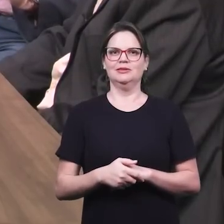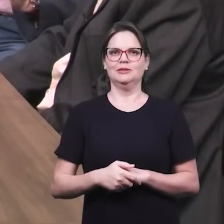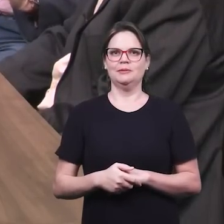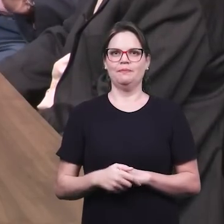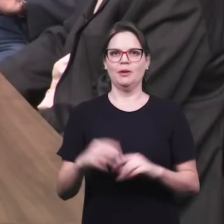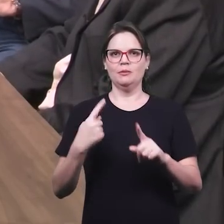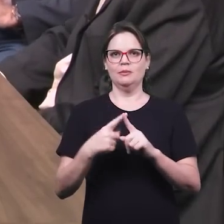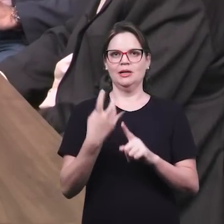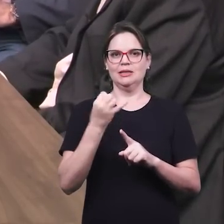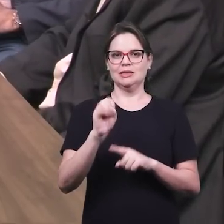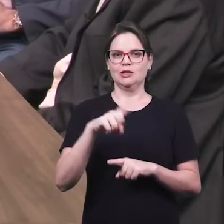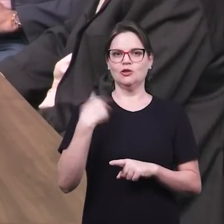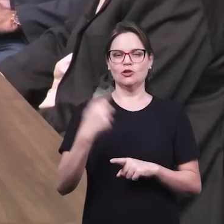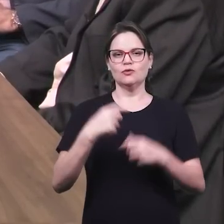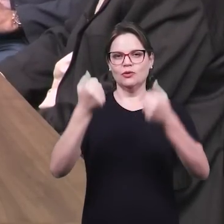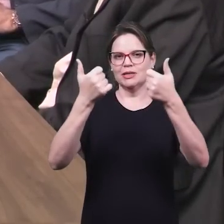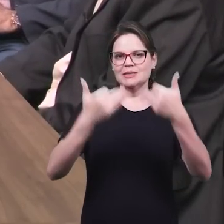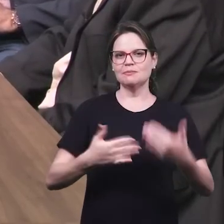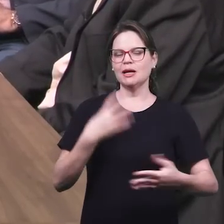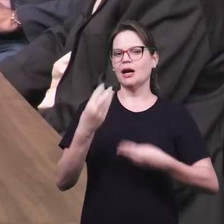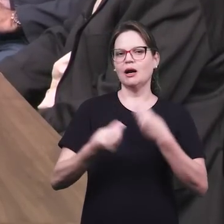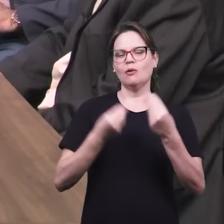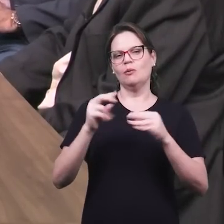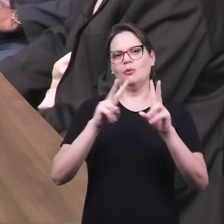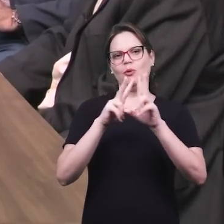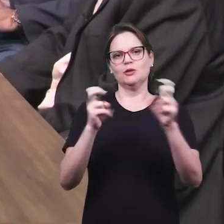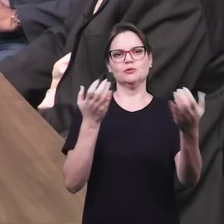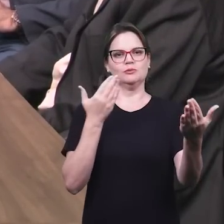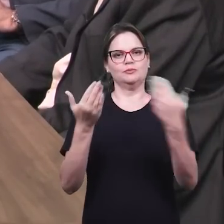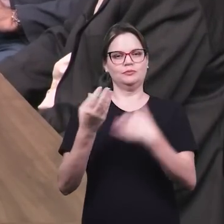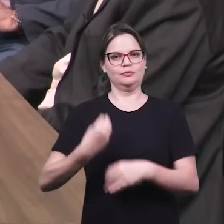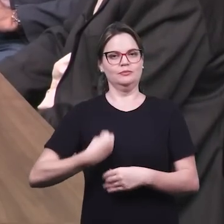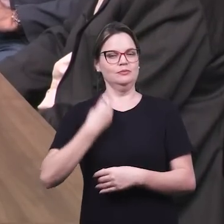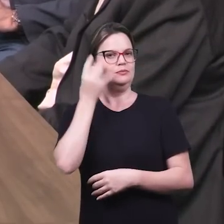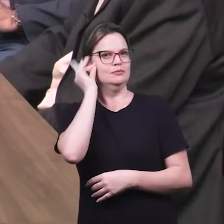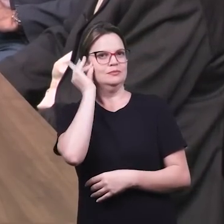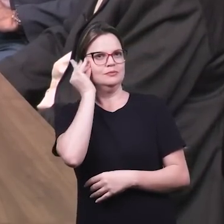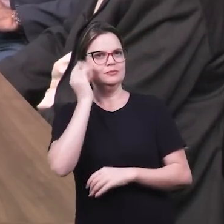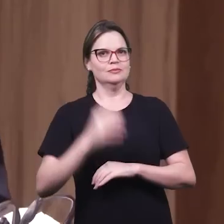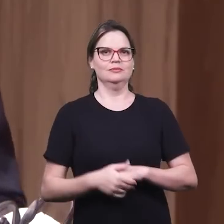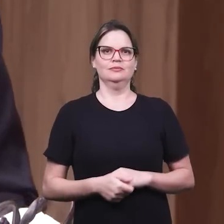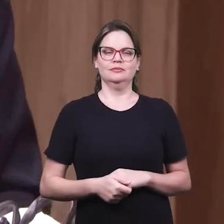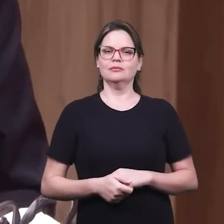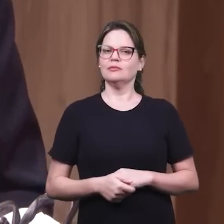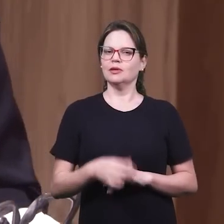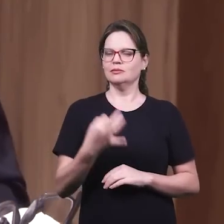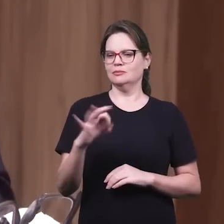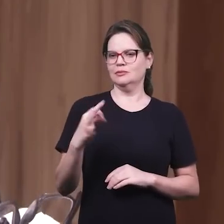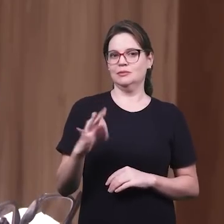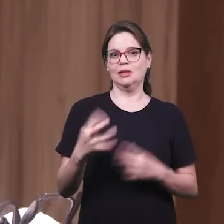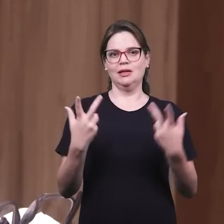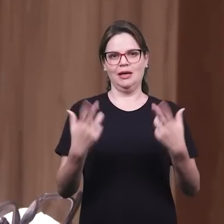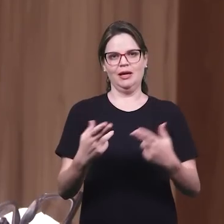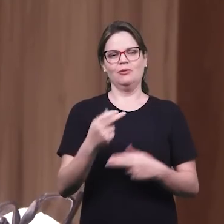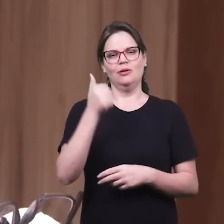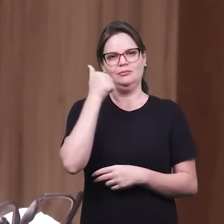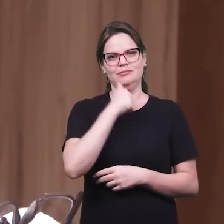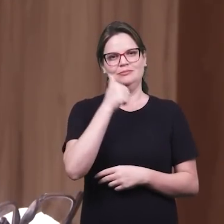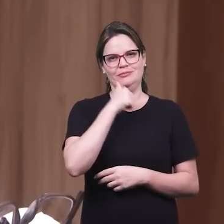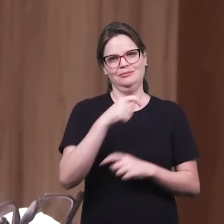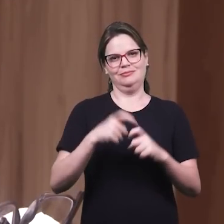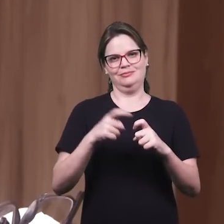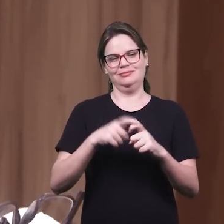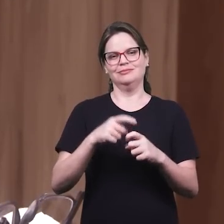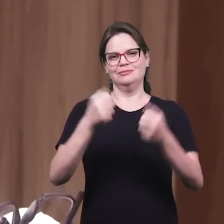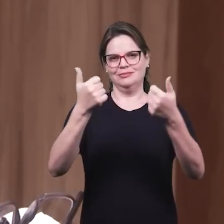for fazer aqui a aplicação espiritual, né, a respeito disso. Exatamente. Como a doutora Ana comentou